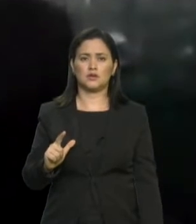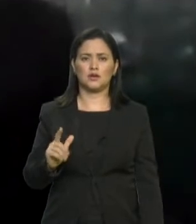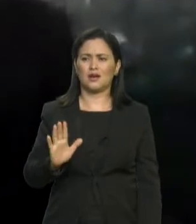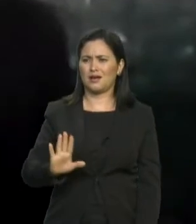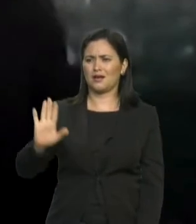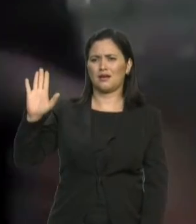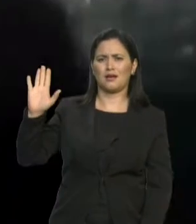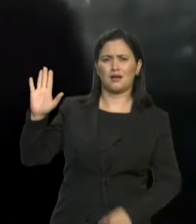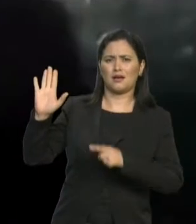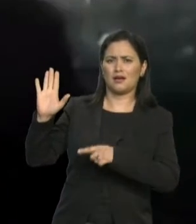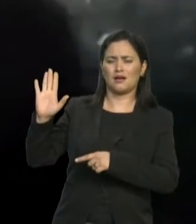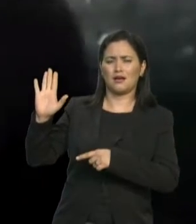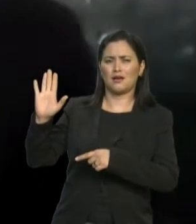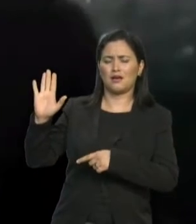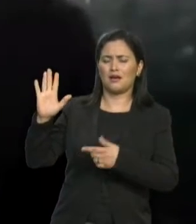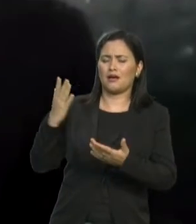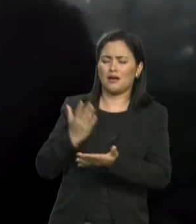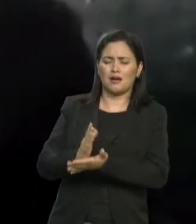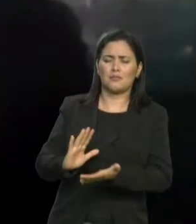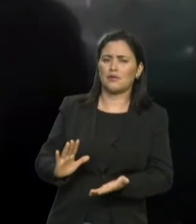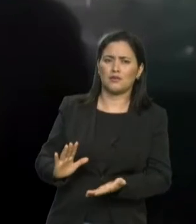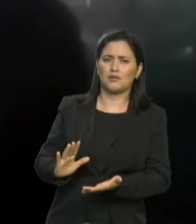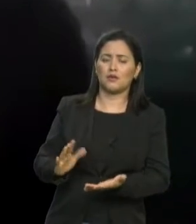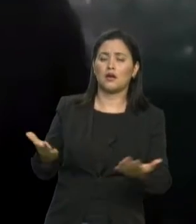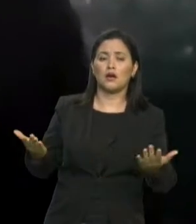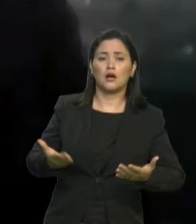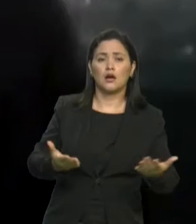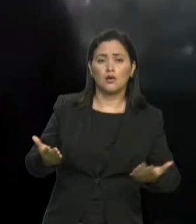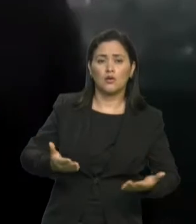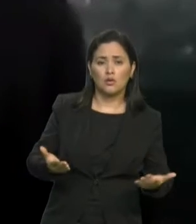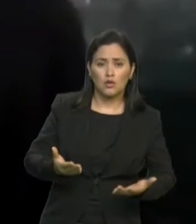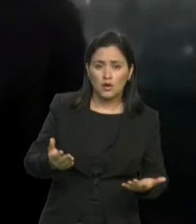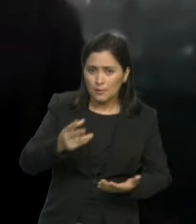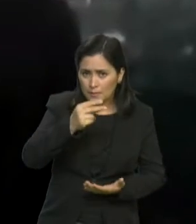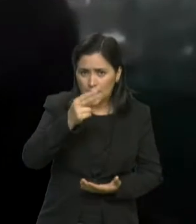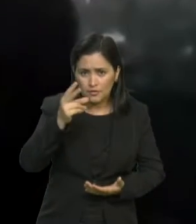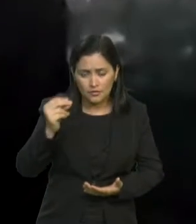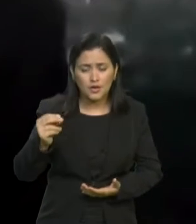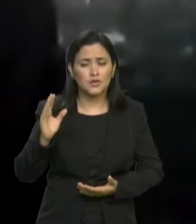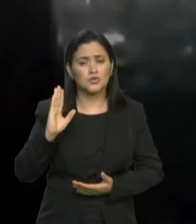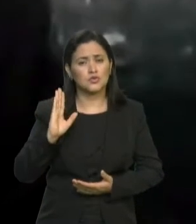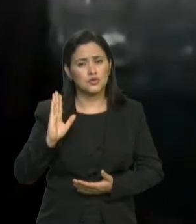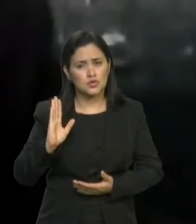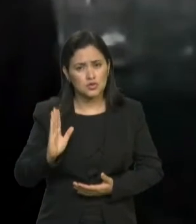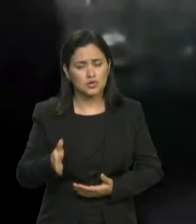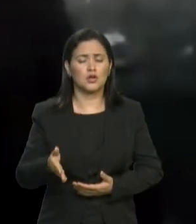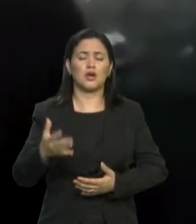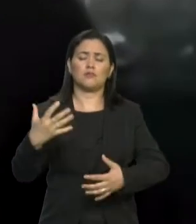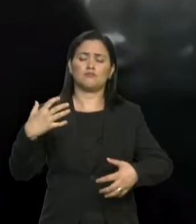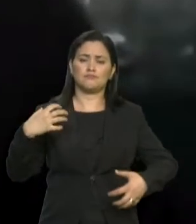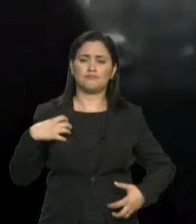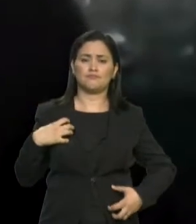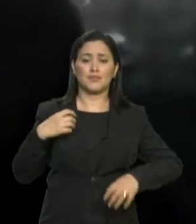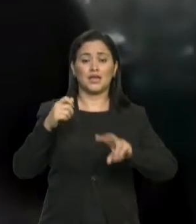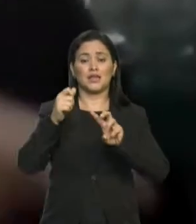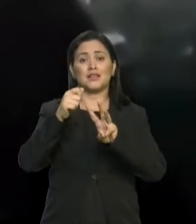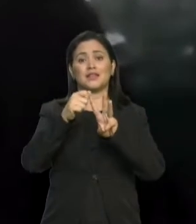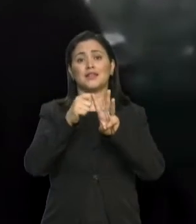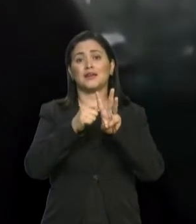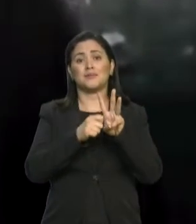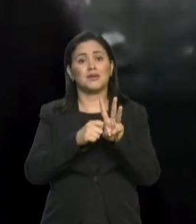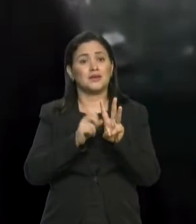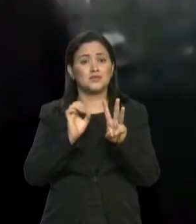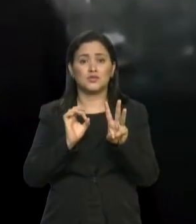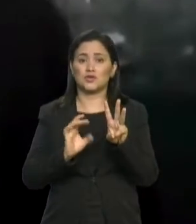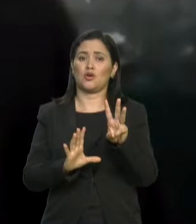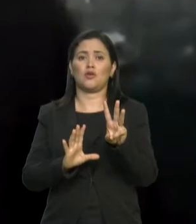3 meses e não tem coragem de cobrar do governo do Estado. Cobra dos hospitais particulares, mas não tem coragem de cobrar da